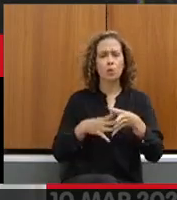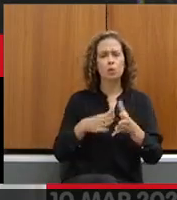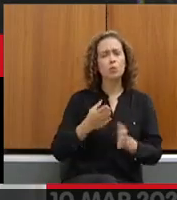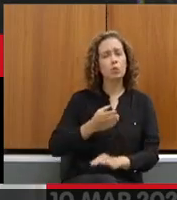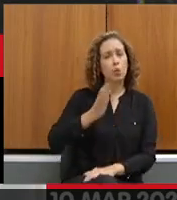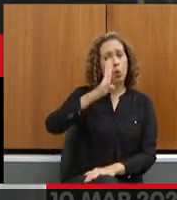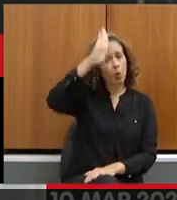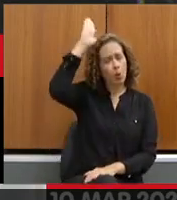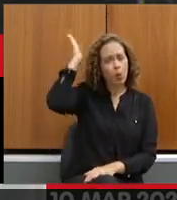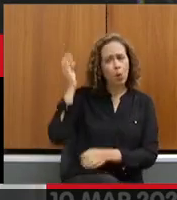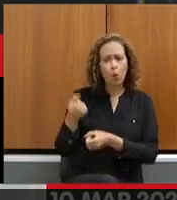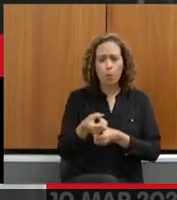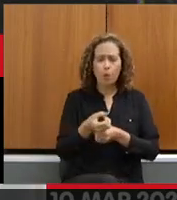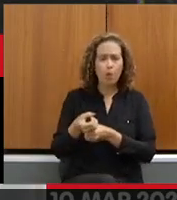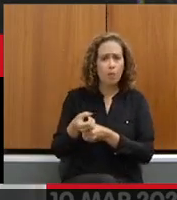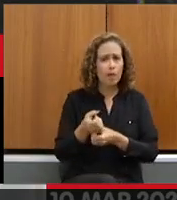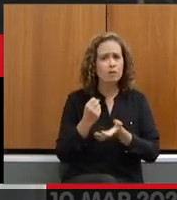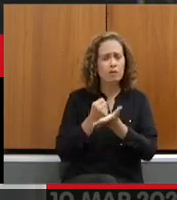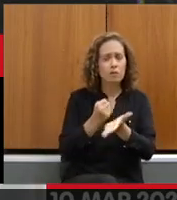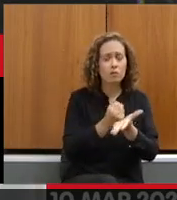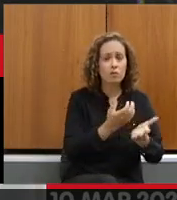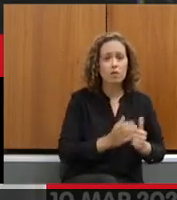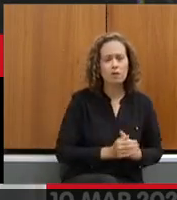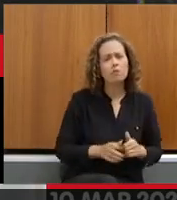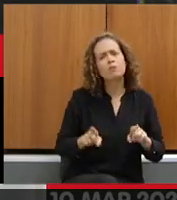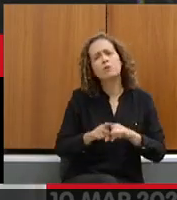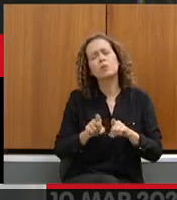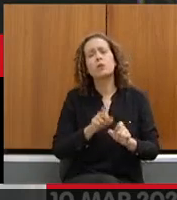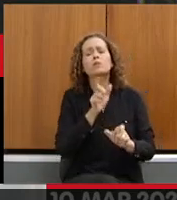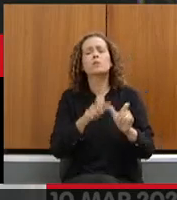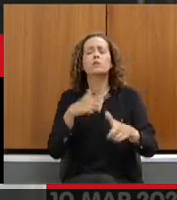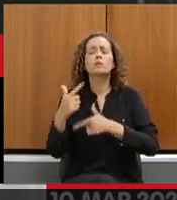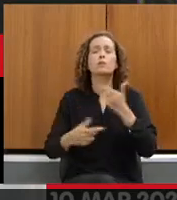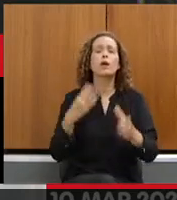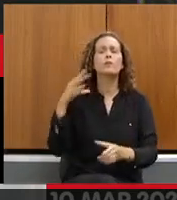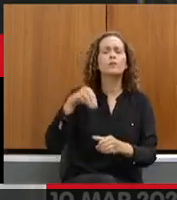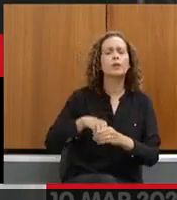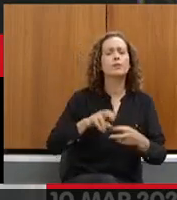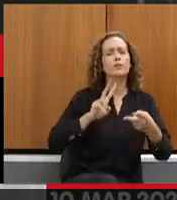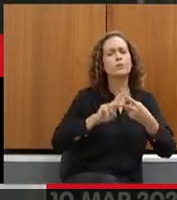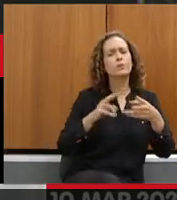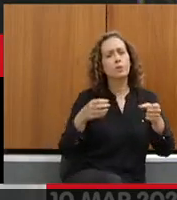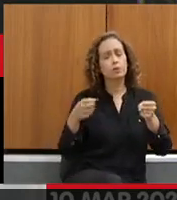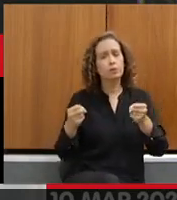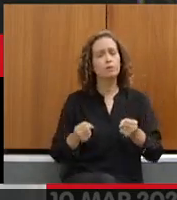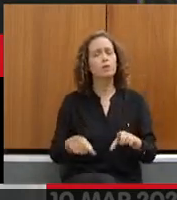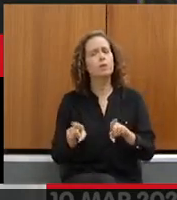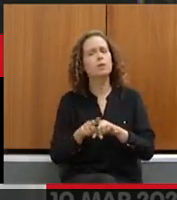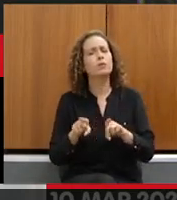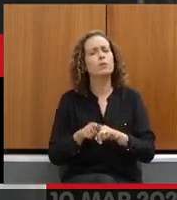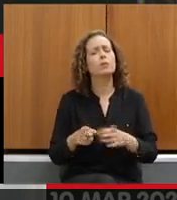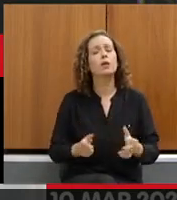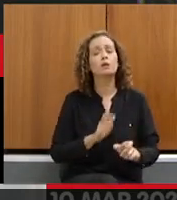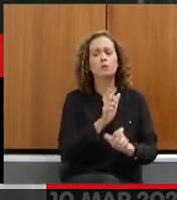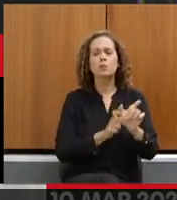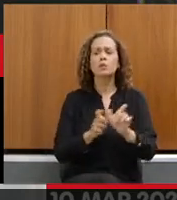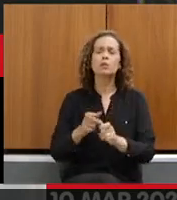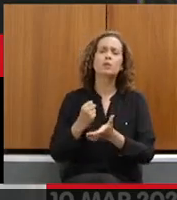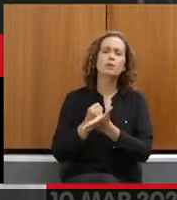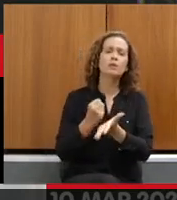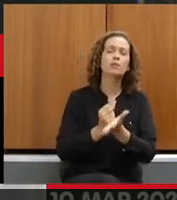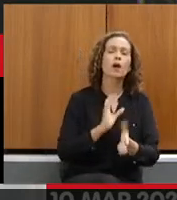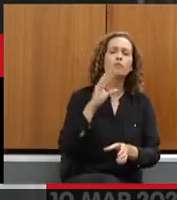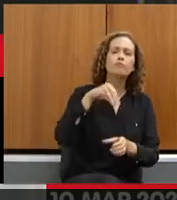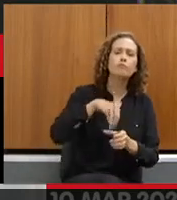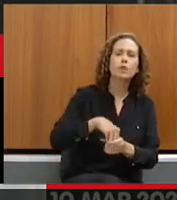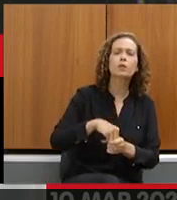os policiais penais estão vendo o presídio e os Agentes socioeducativos dentro das unidades então esses